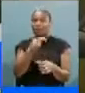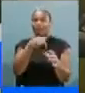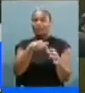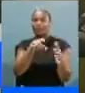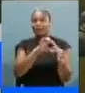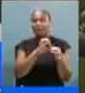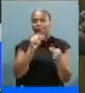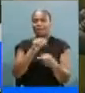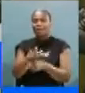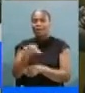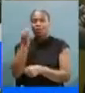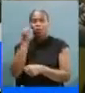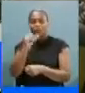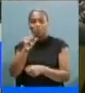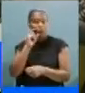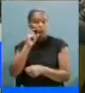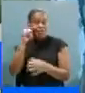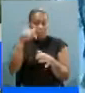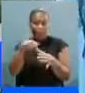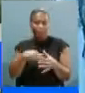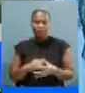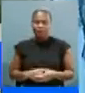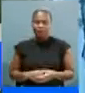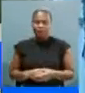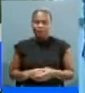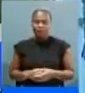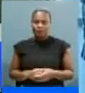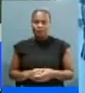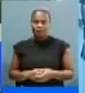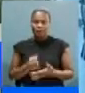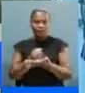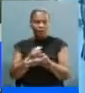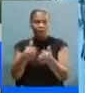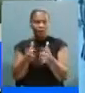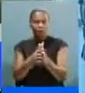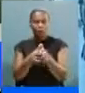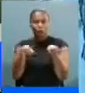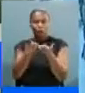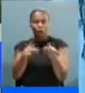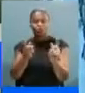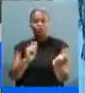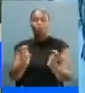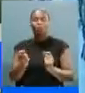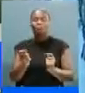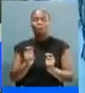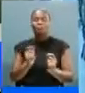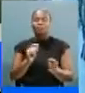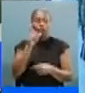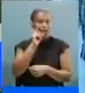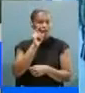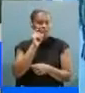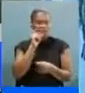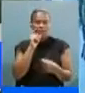tanto ligados ao mar como de segurança interna. Apoiando a todos os níveis os órgãos de